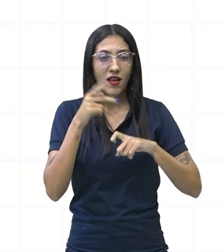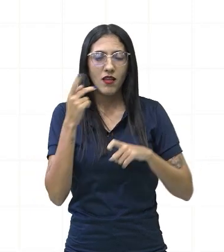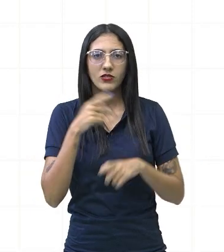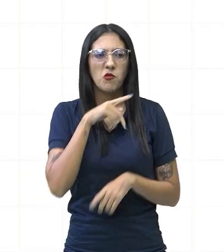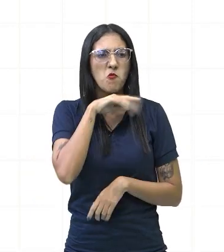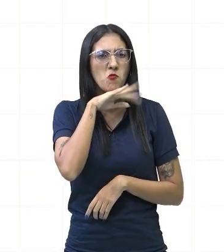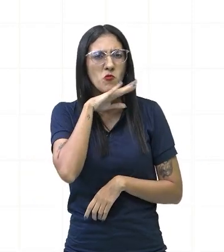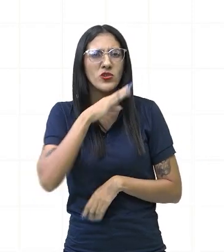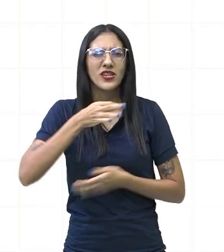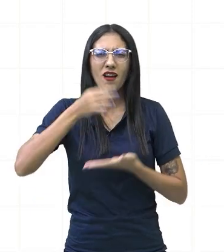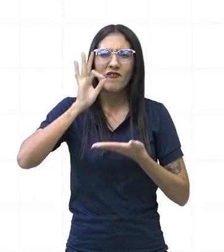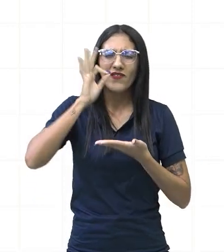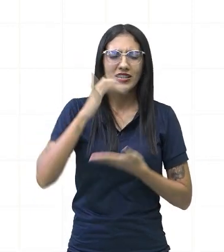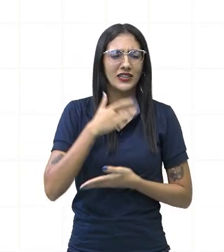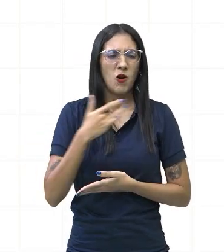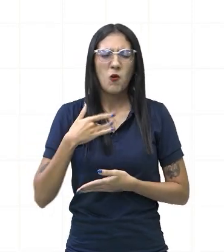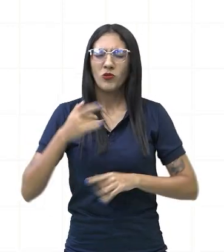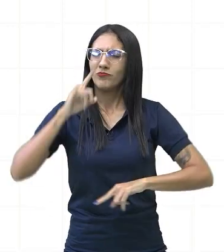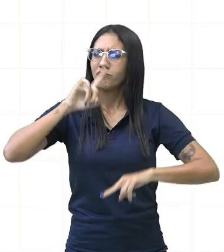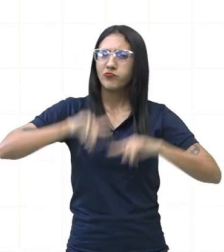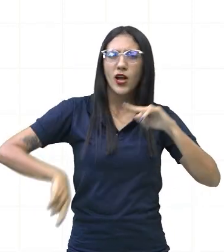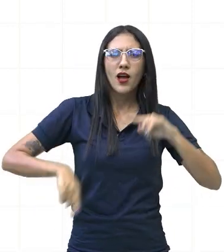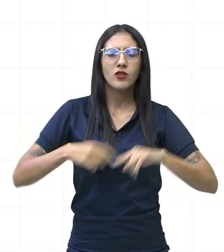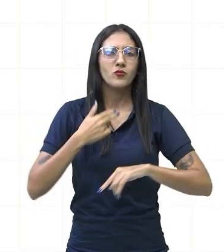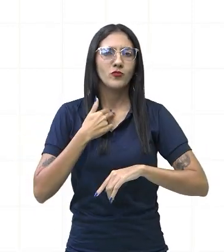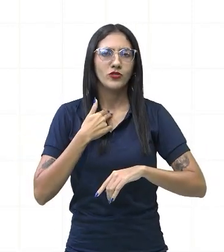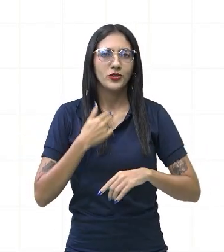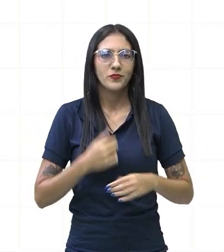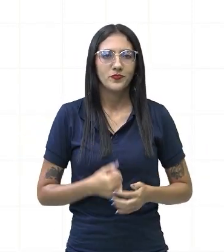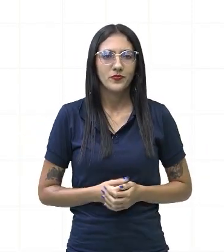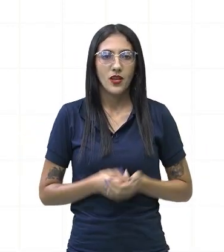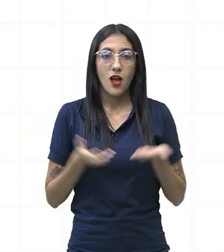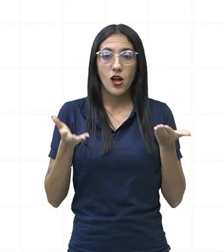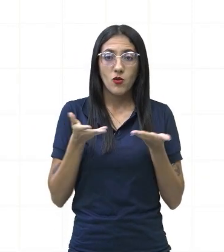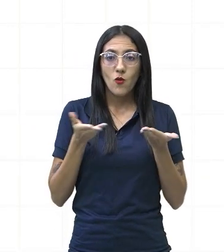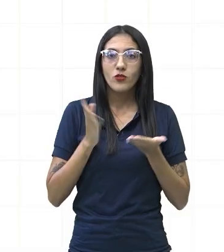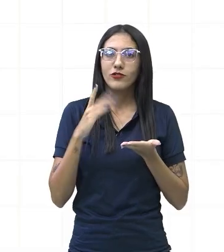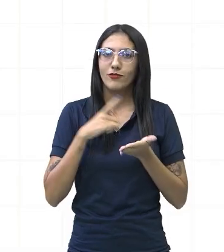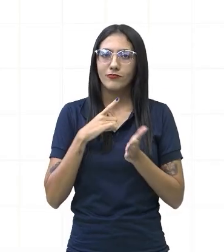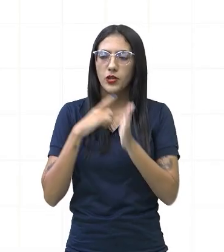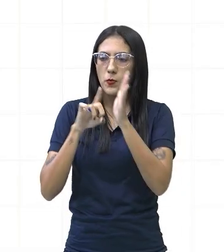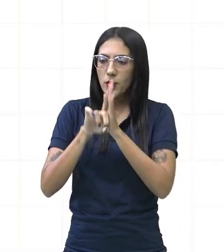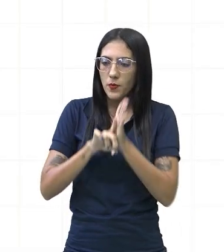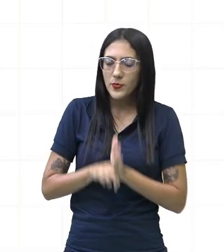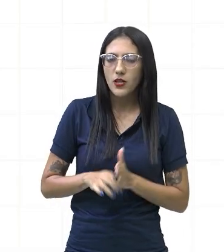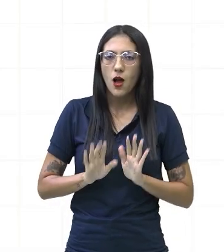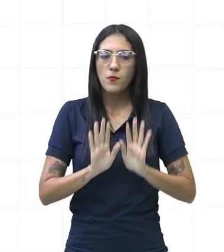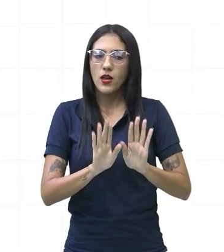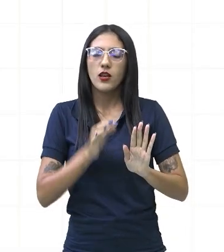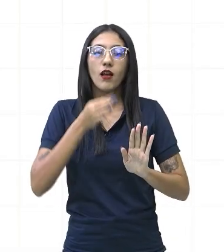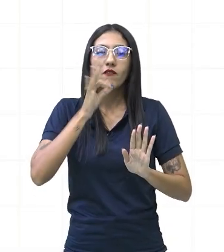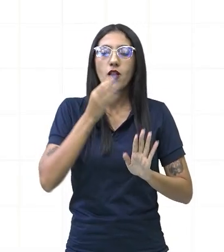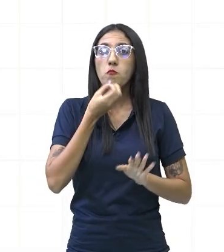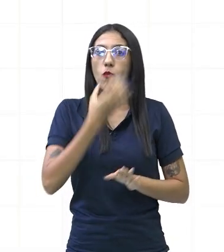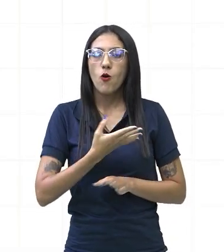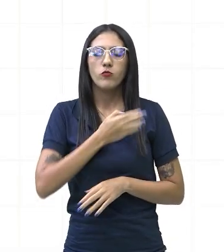saúde, que não era para a gente tomar o café. Hoje em dia, já tem estudos que dizem, não, o café ele é bom para o